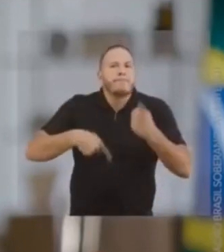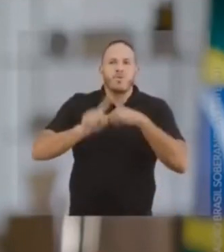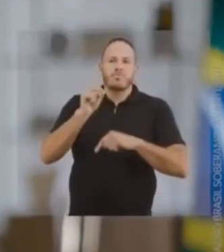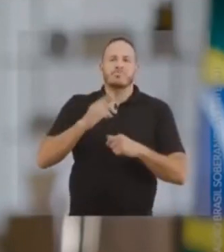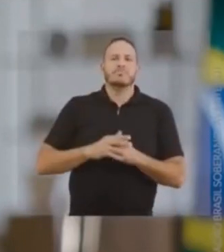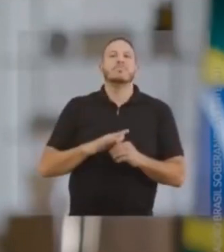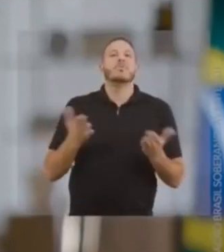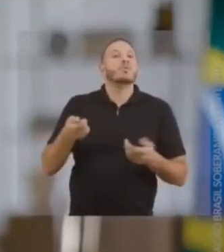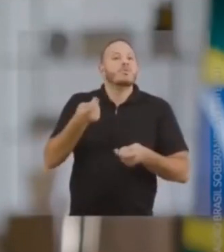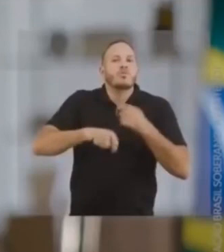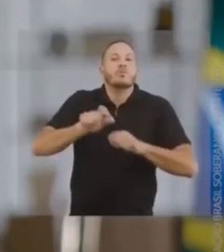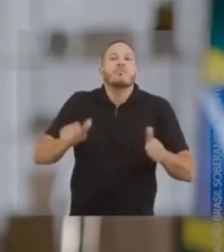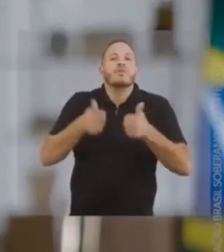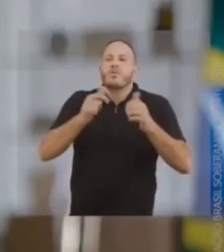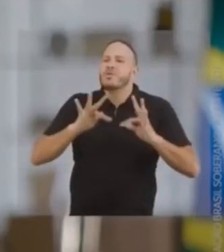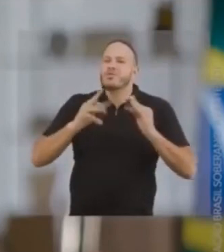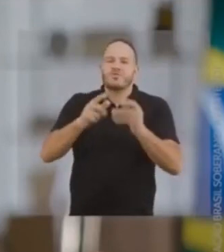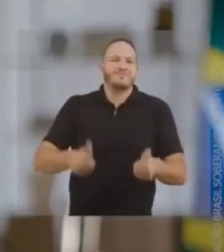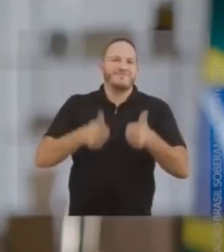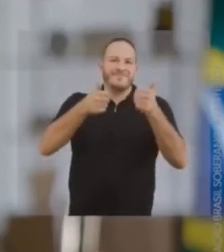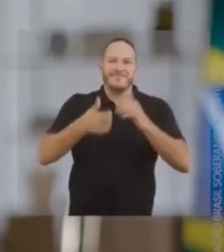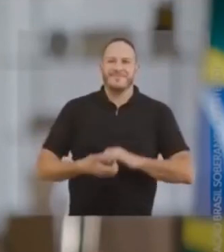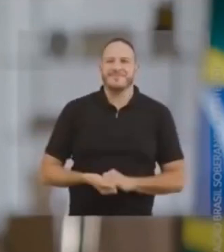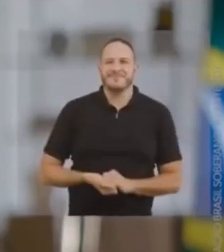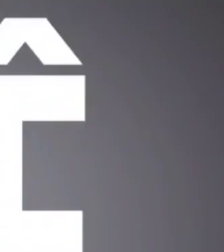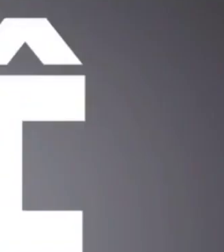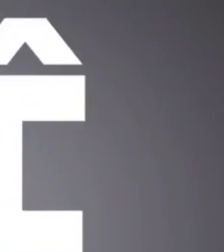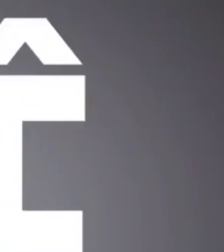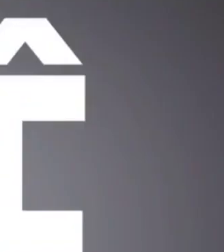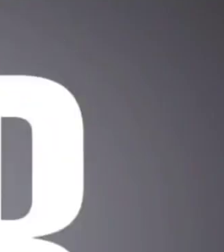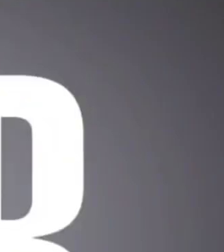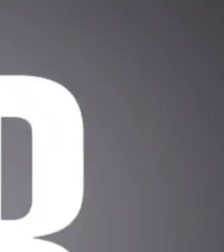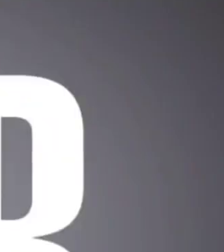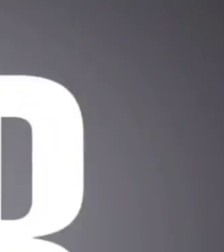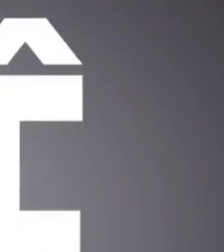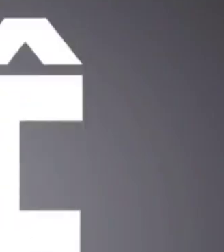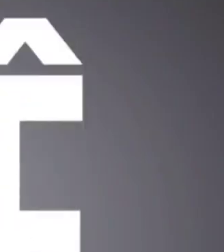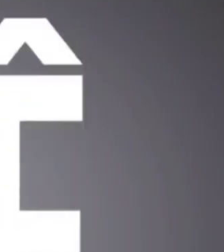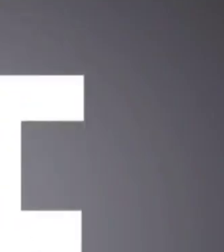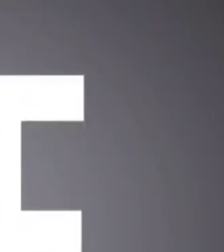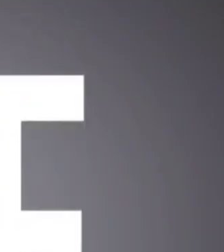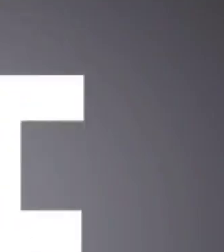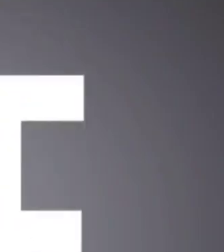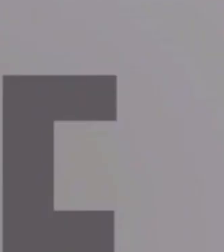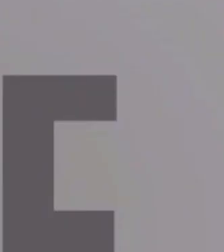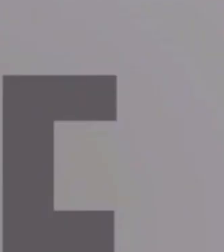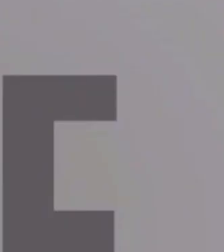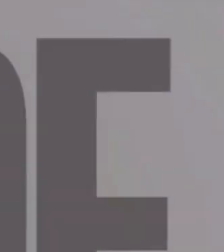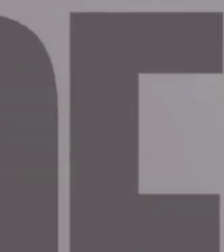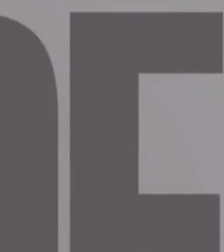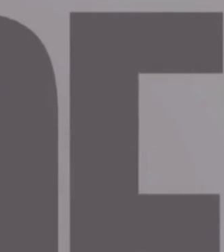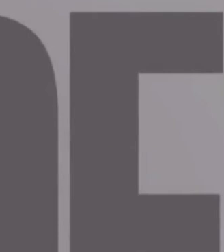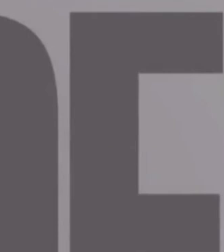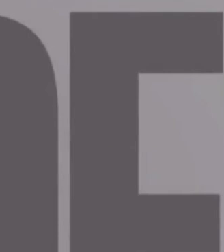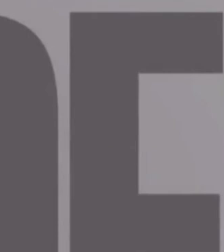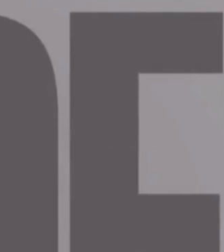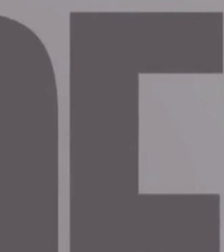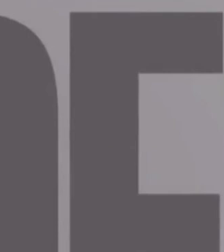na nossa economia. E quando a economia melhora, tudo melhora. Você quer, você pode, pude.